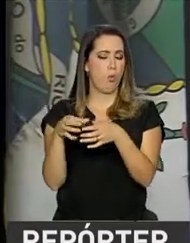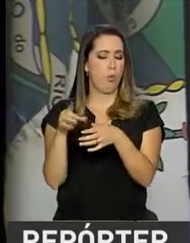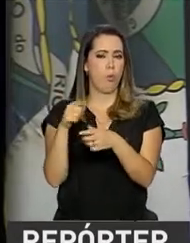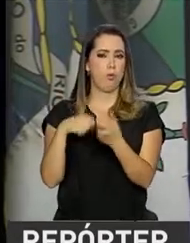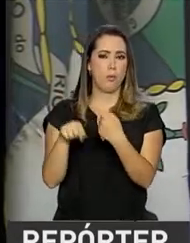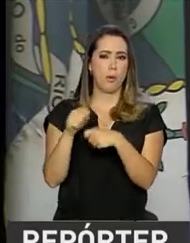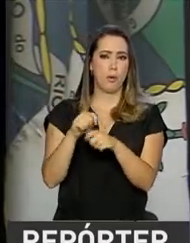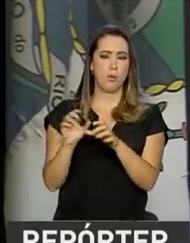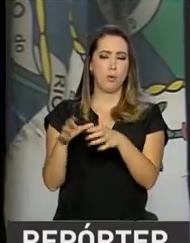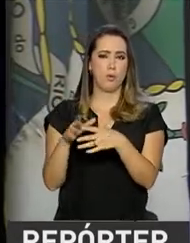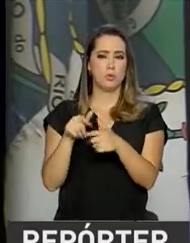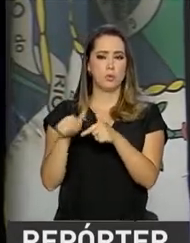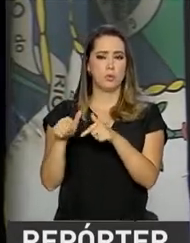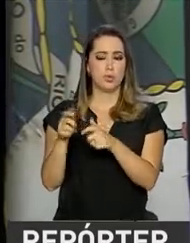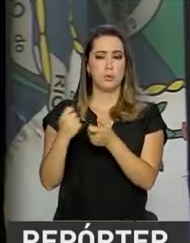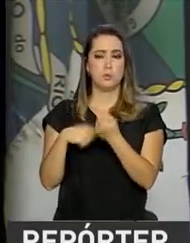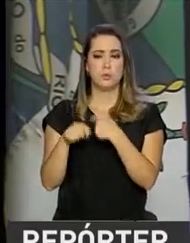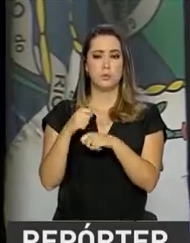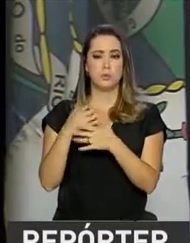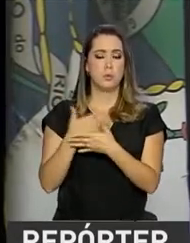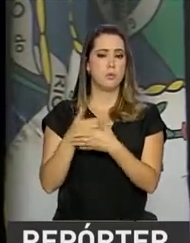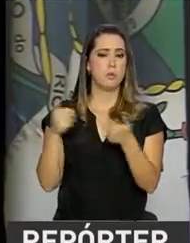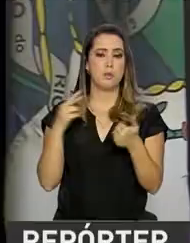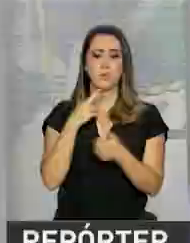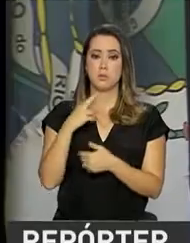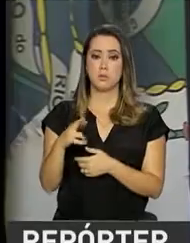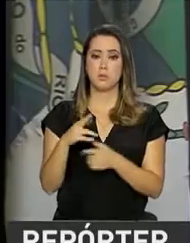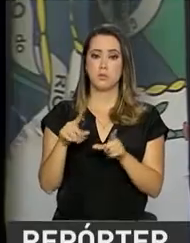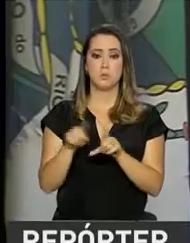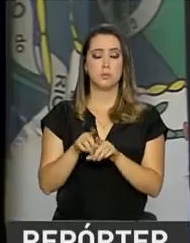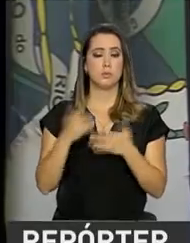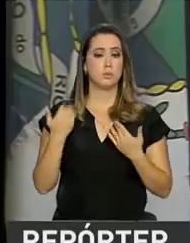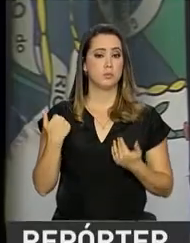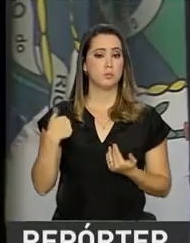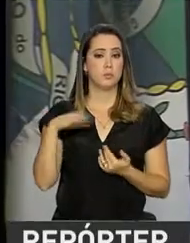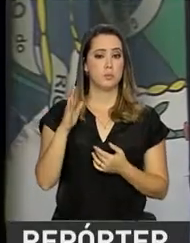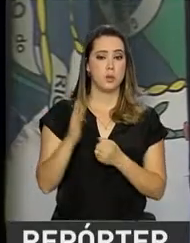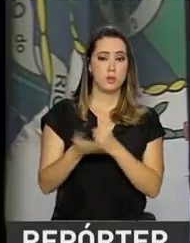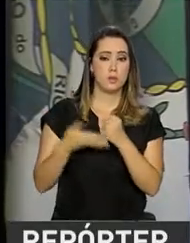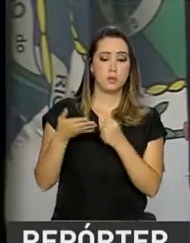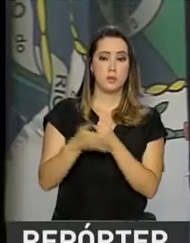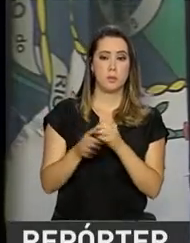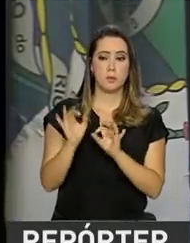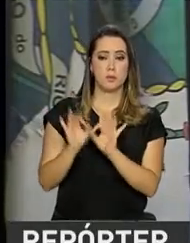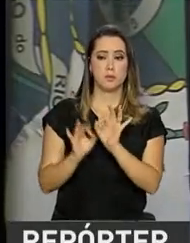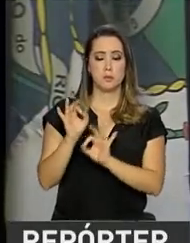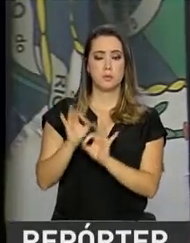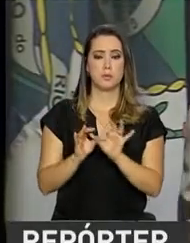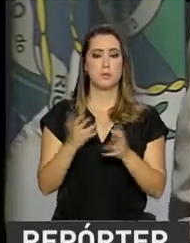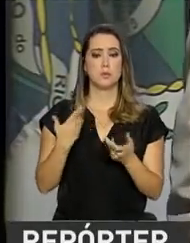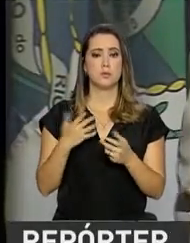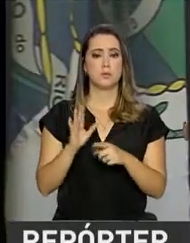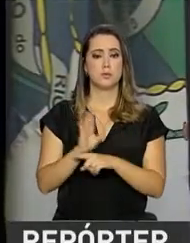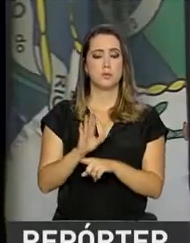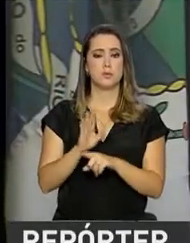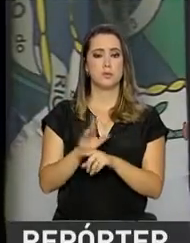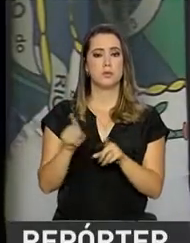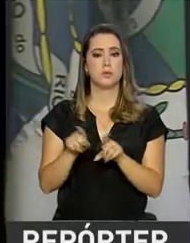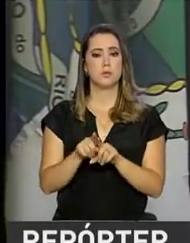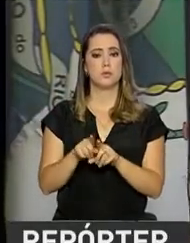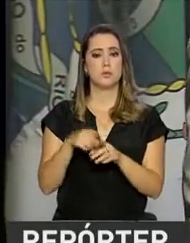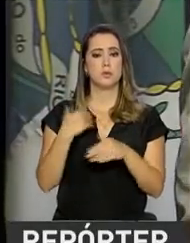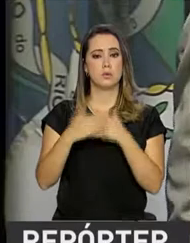área econômica que produziu os melhores resultados para o país ou seja as bases alicerces os suportes para o